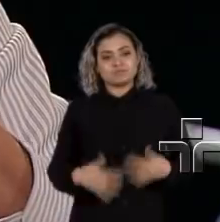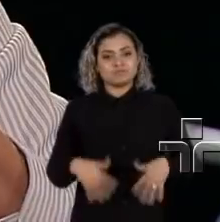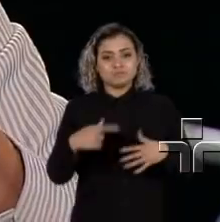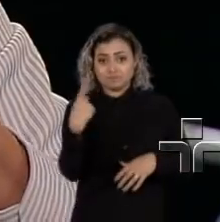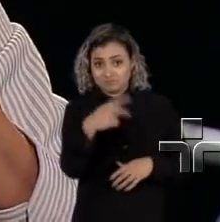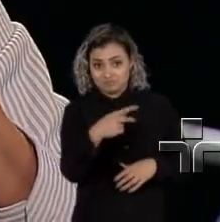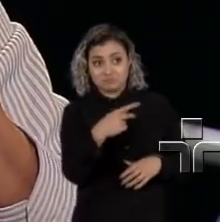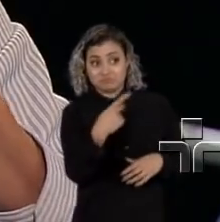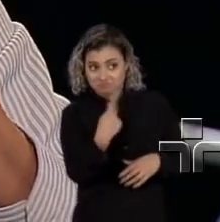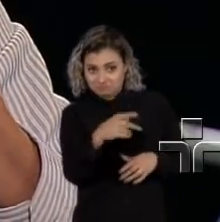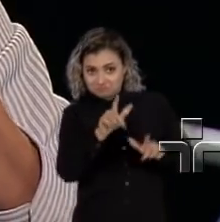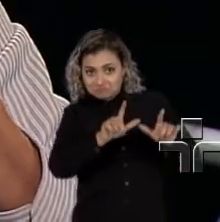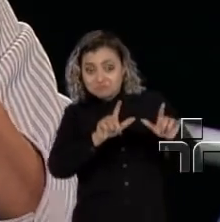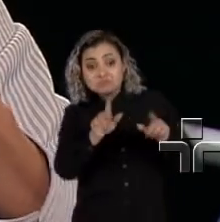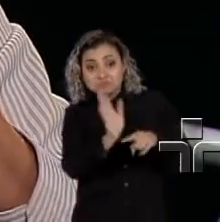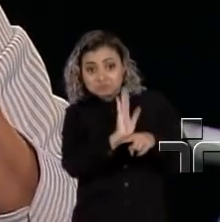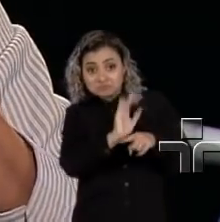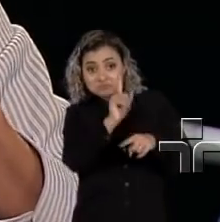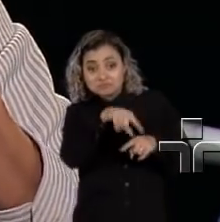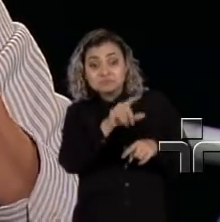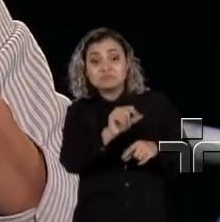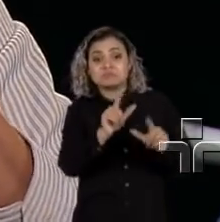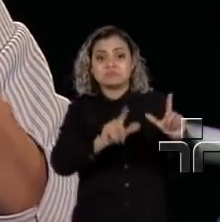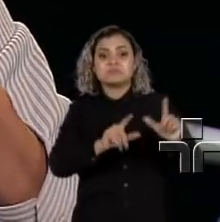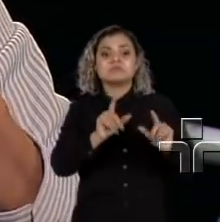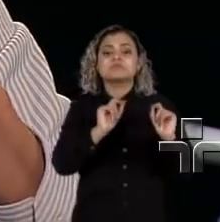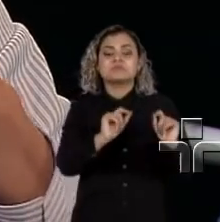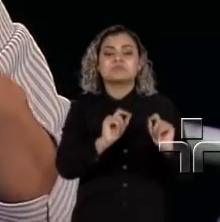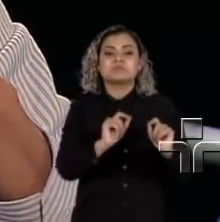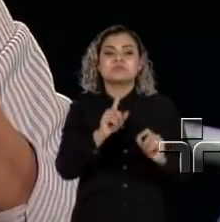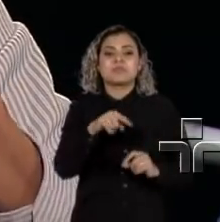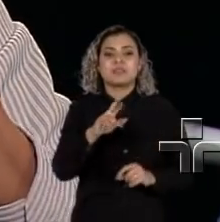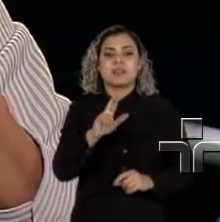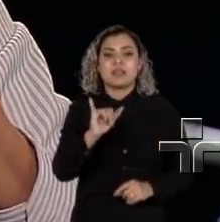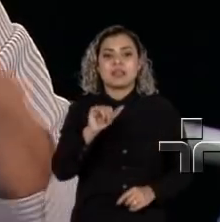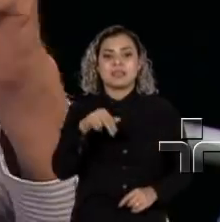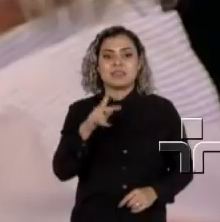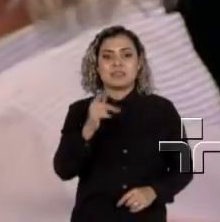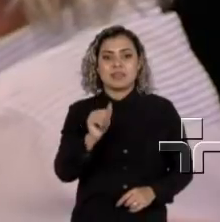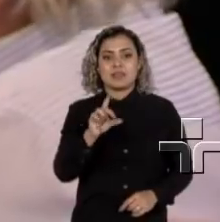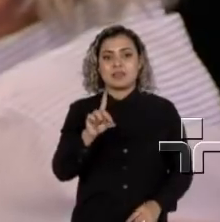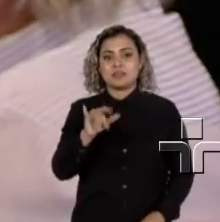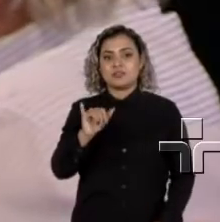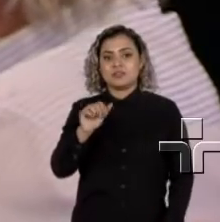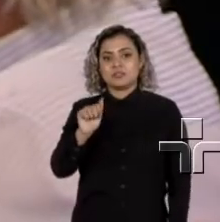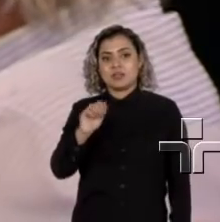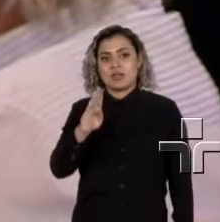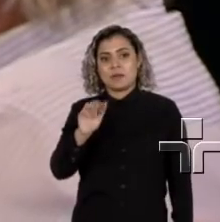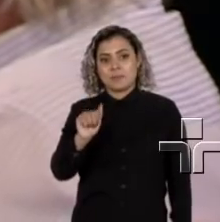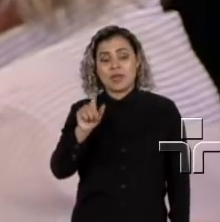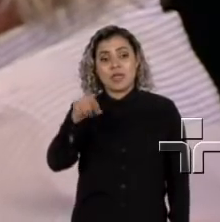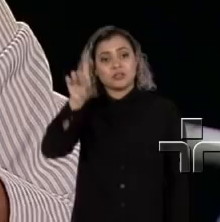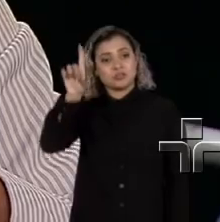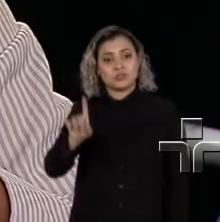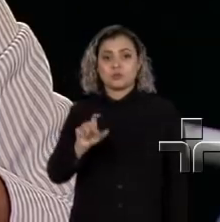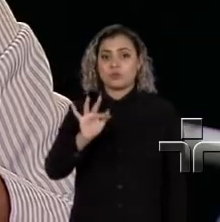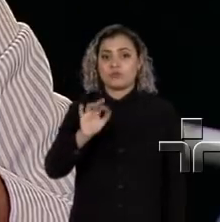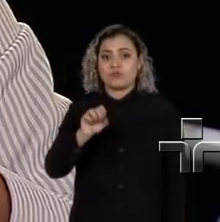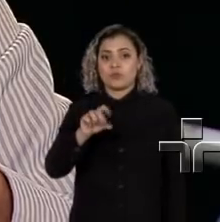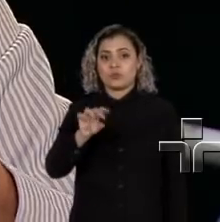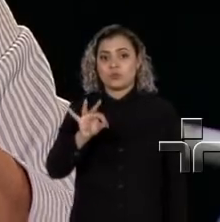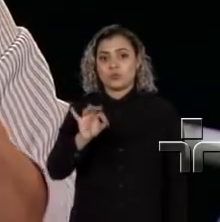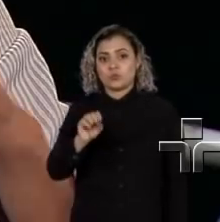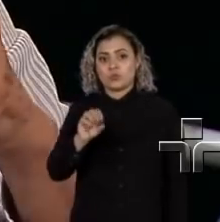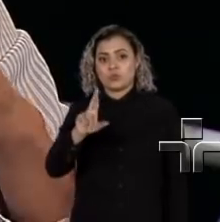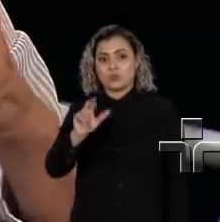tua carreira, que foi o Rainha Diaba. O Rainha Diaba, né? Do Fontoura. Do Fontoura. Eu queria saber, Stepan,